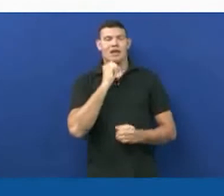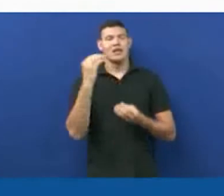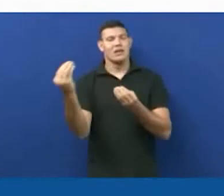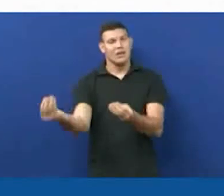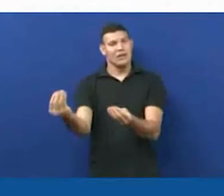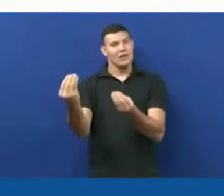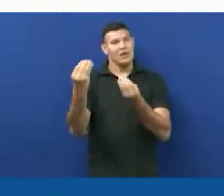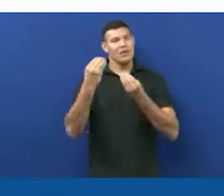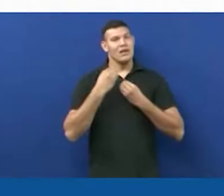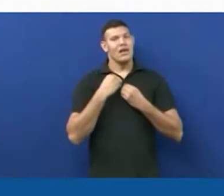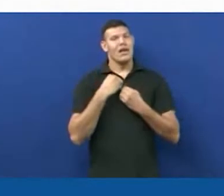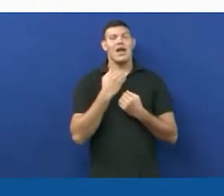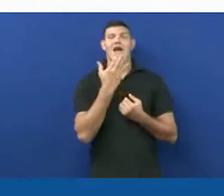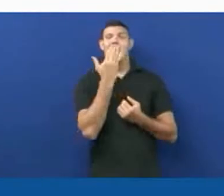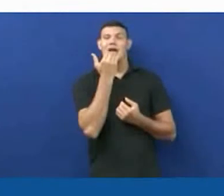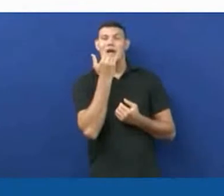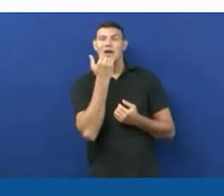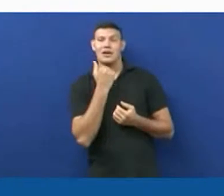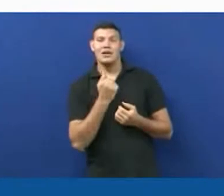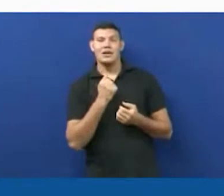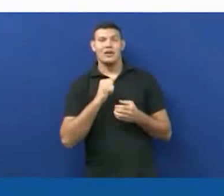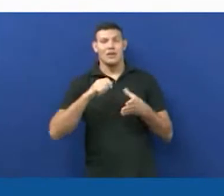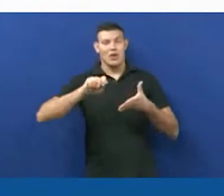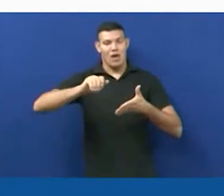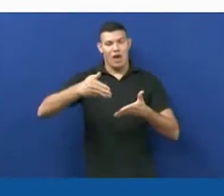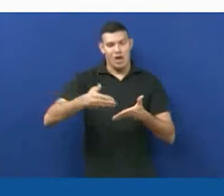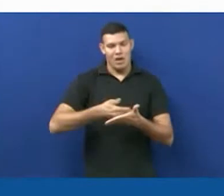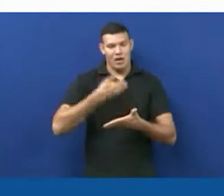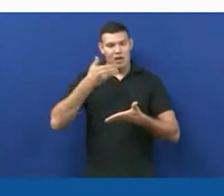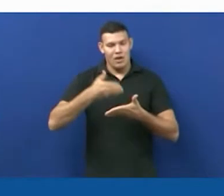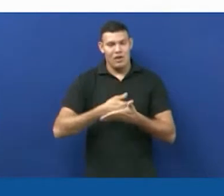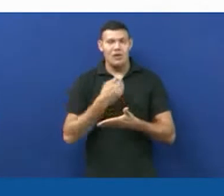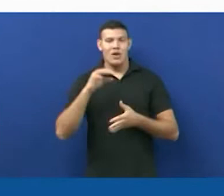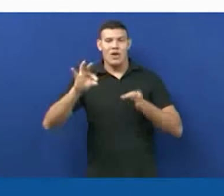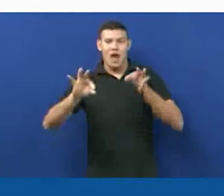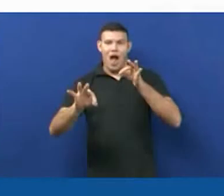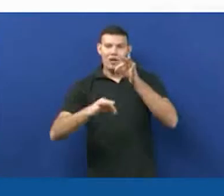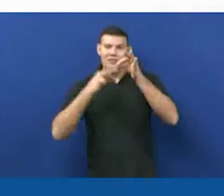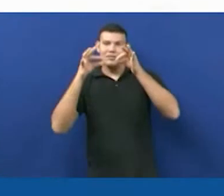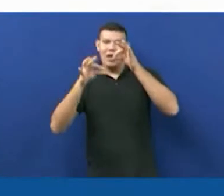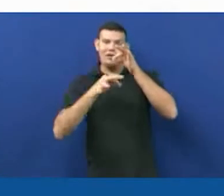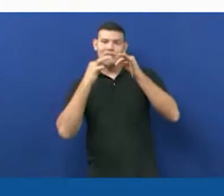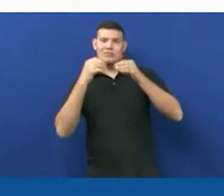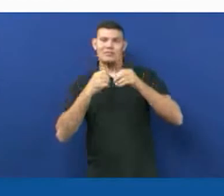Sopa, uva e nozes.